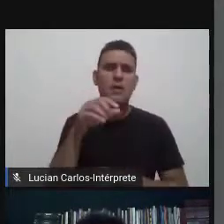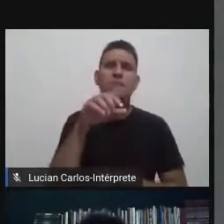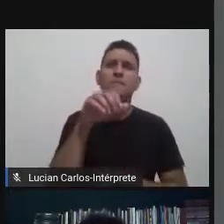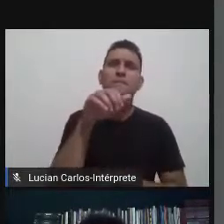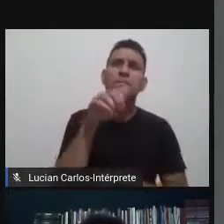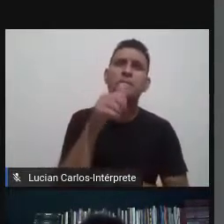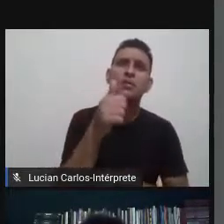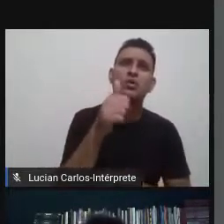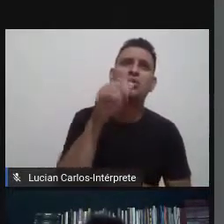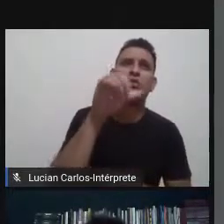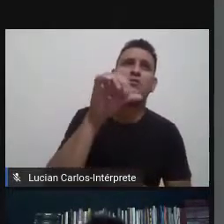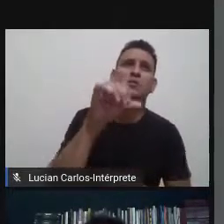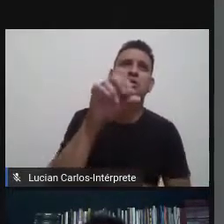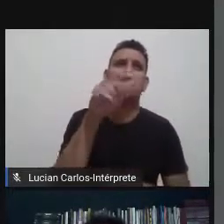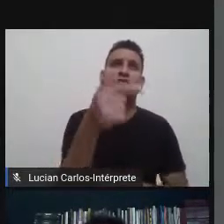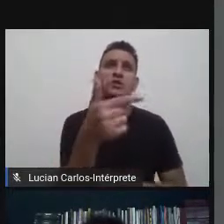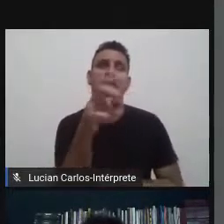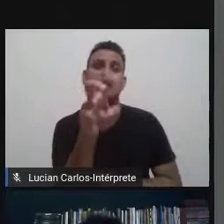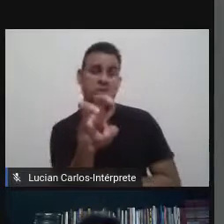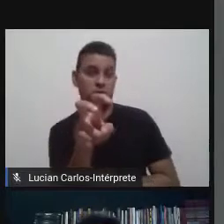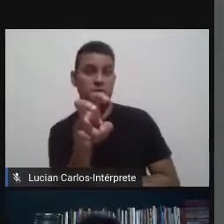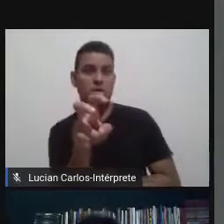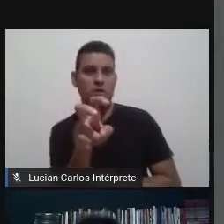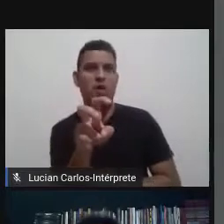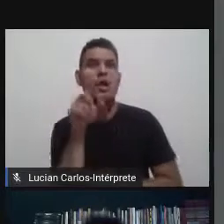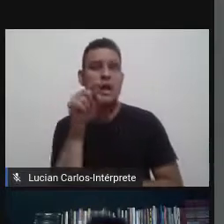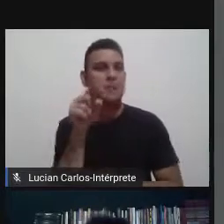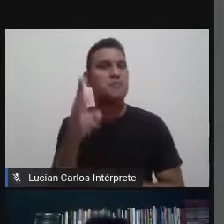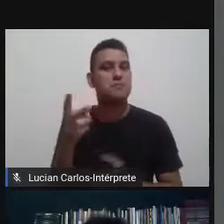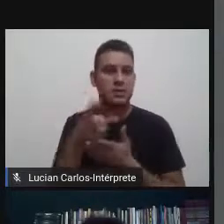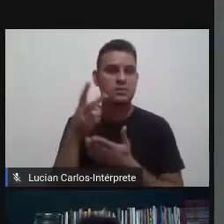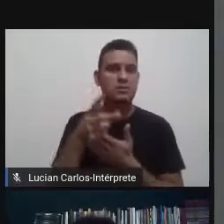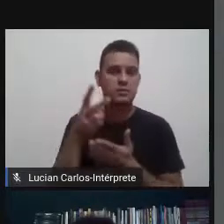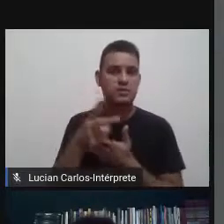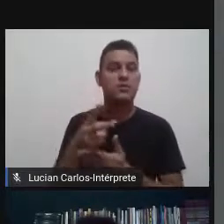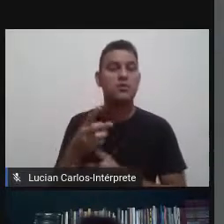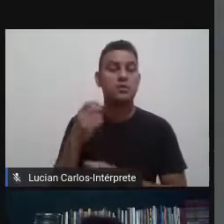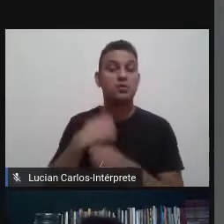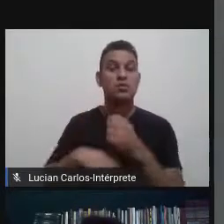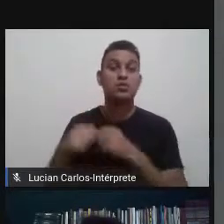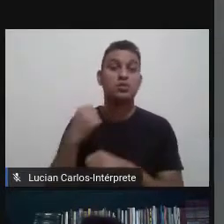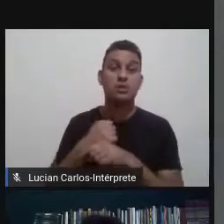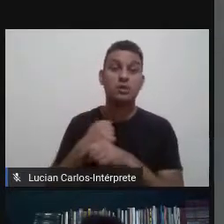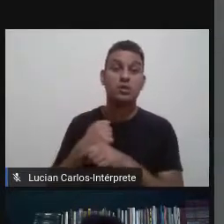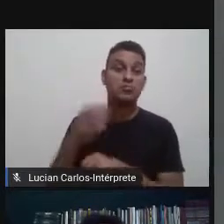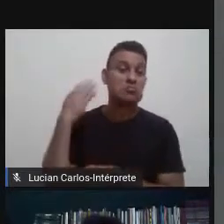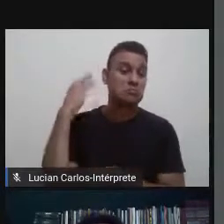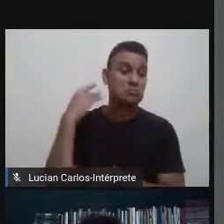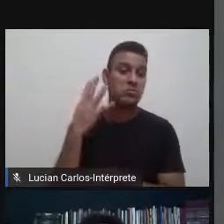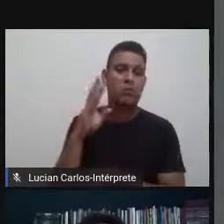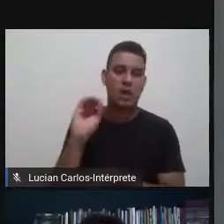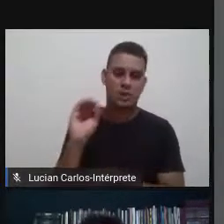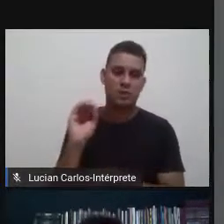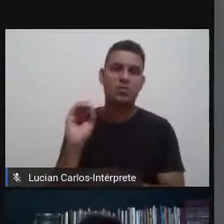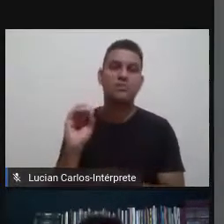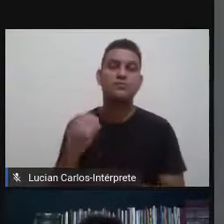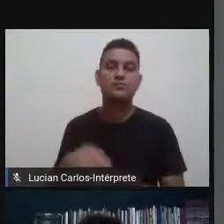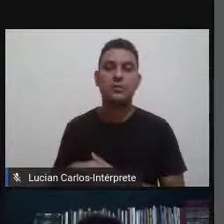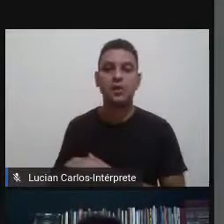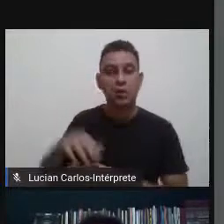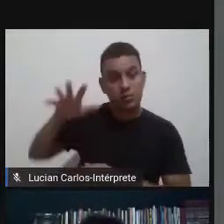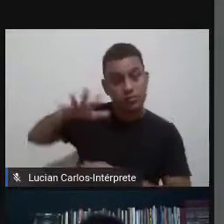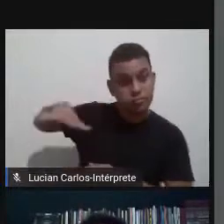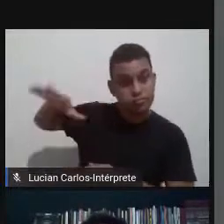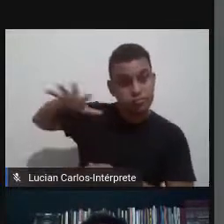1925, e funciona nesse prédio dos anos 40. E a região do interior de